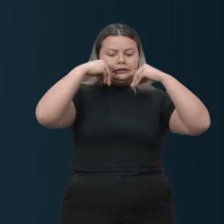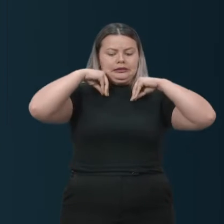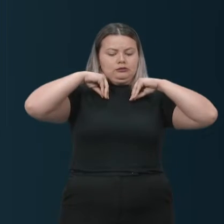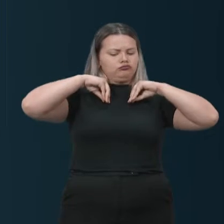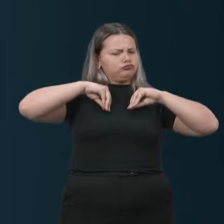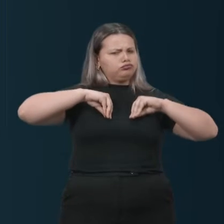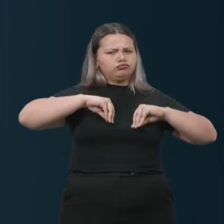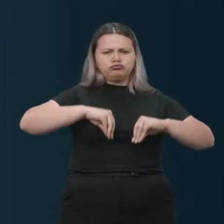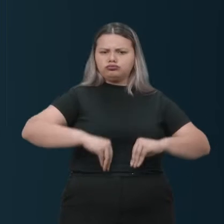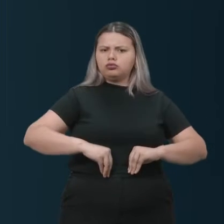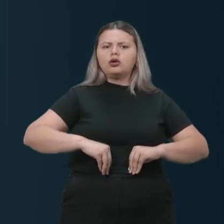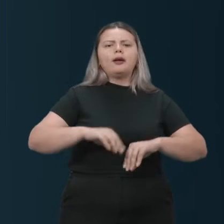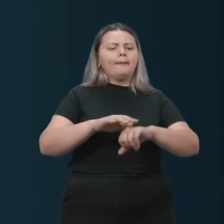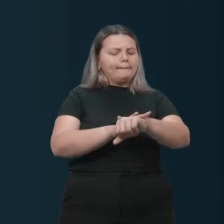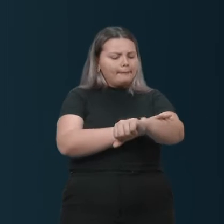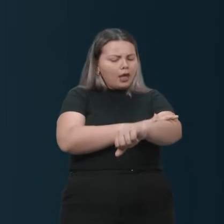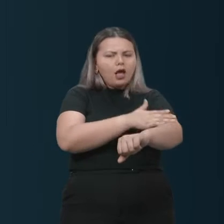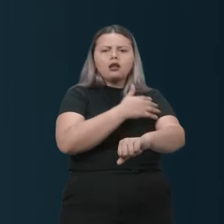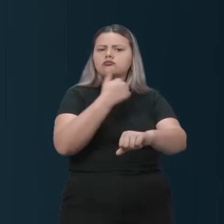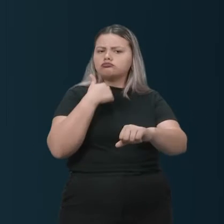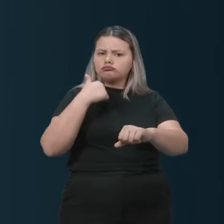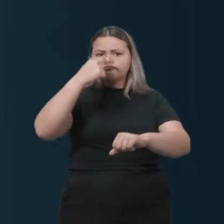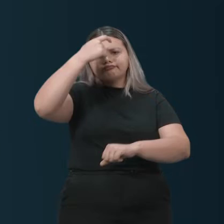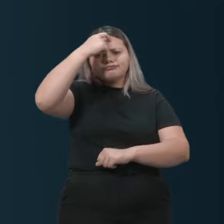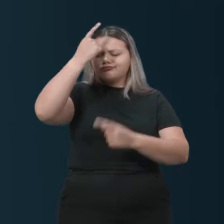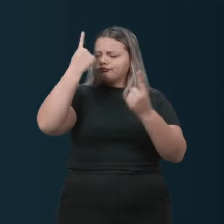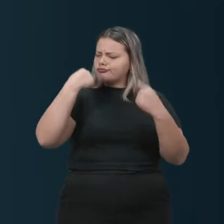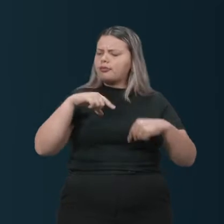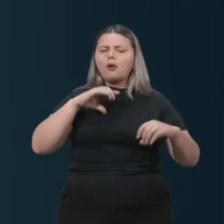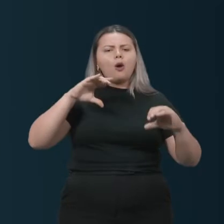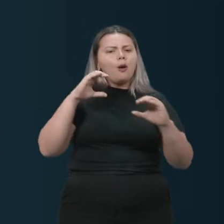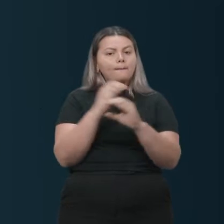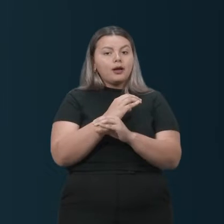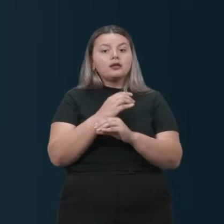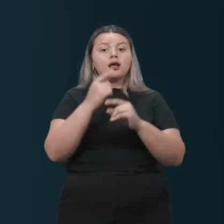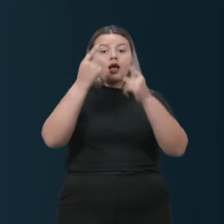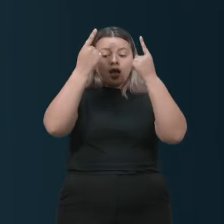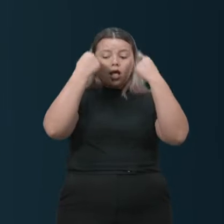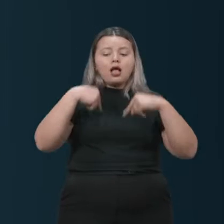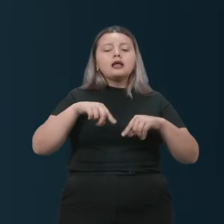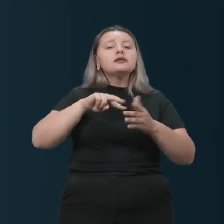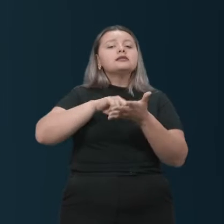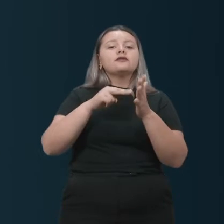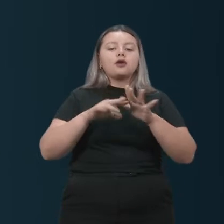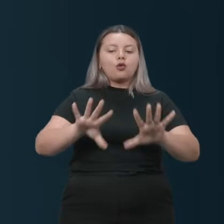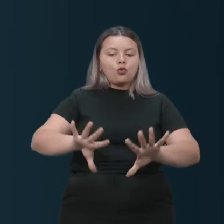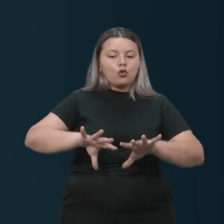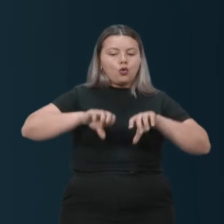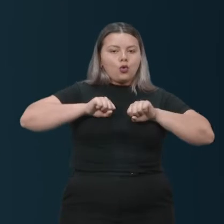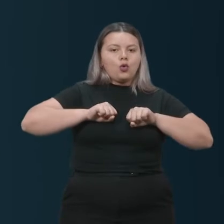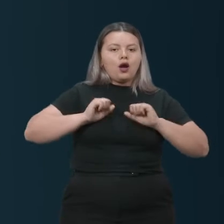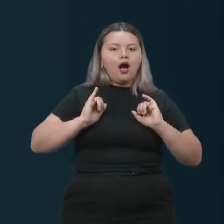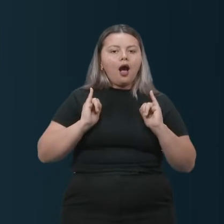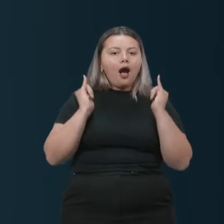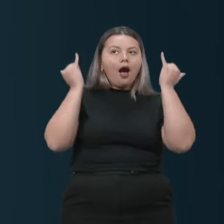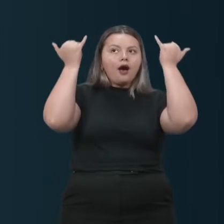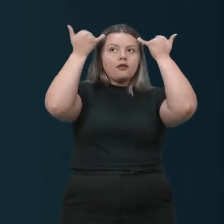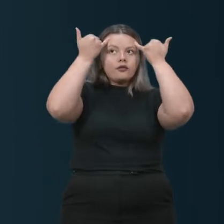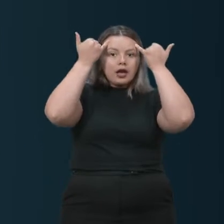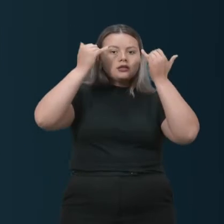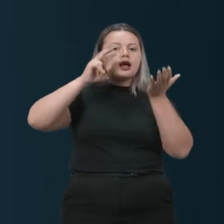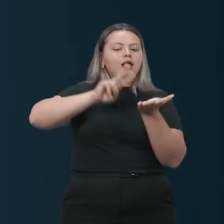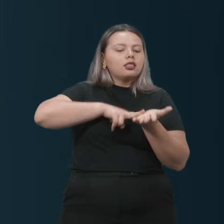no nosso corpo inteiro, inclusive na pele. E esses neurônios traduzem esses estímulos